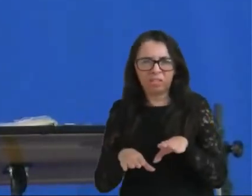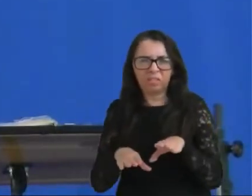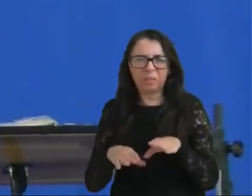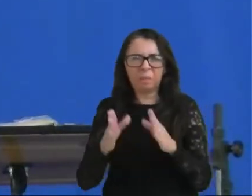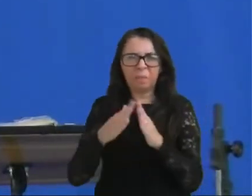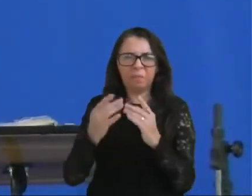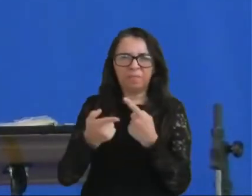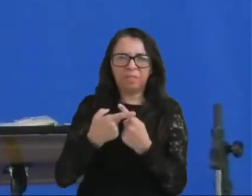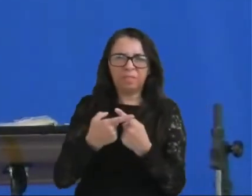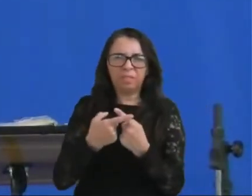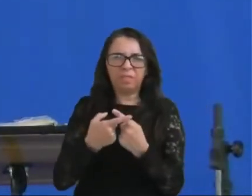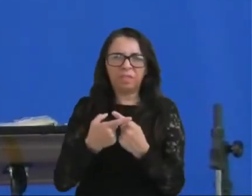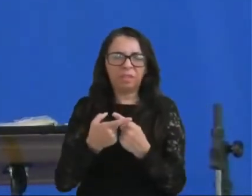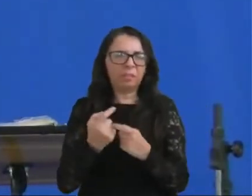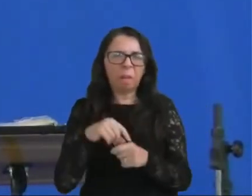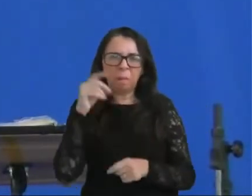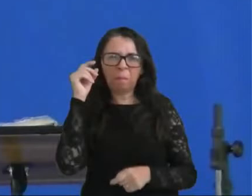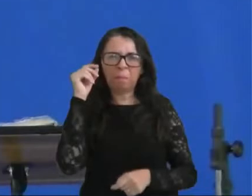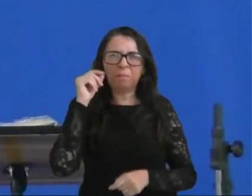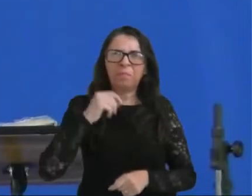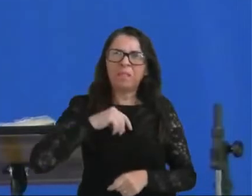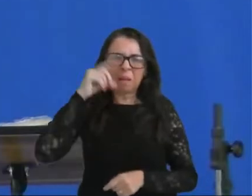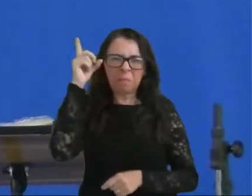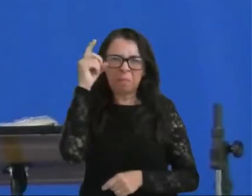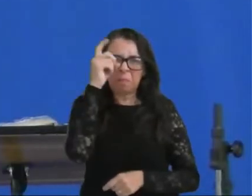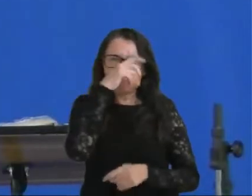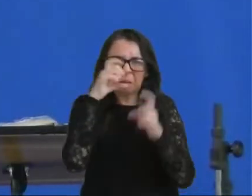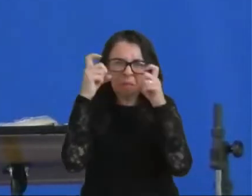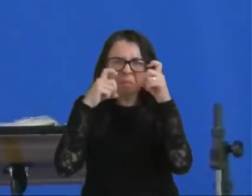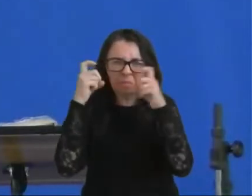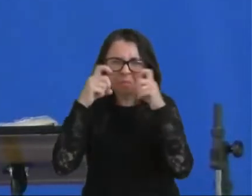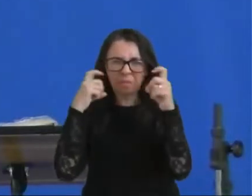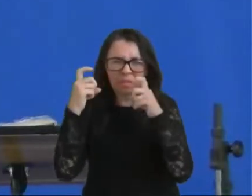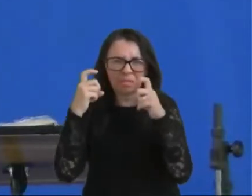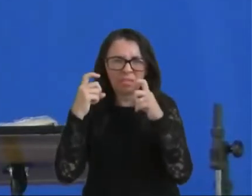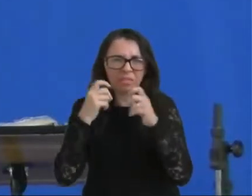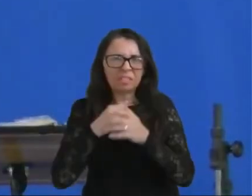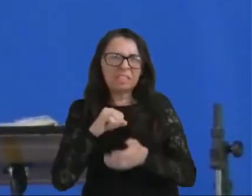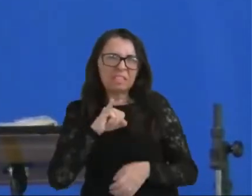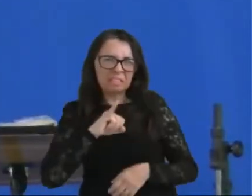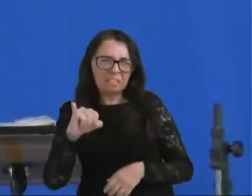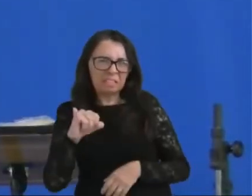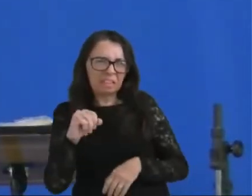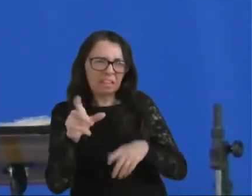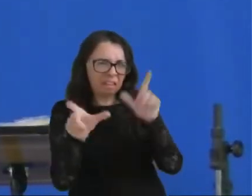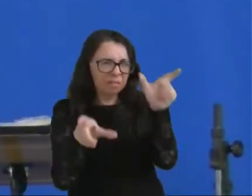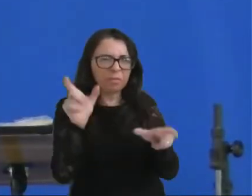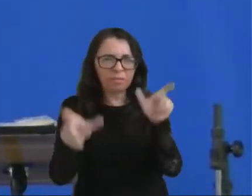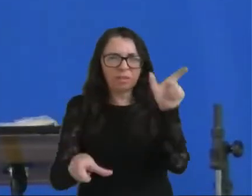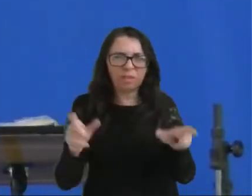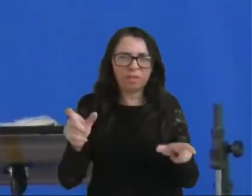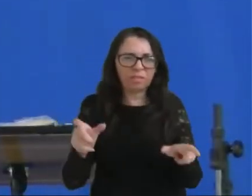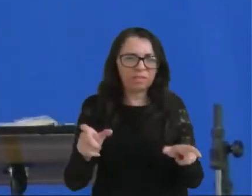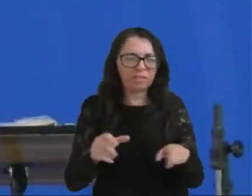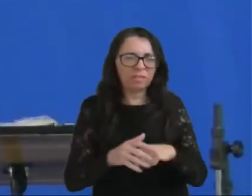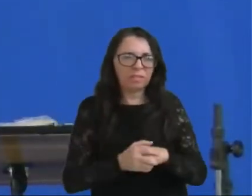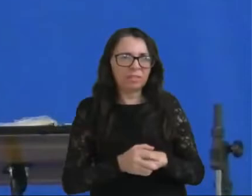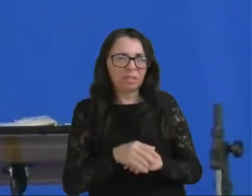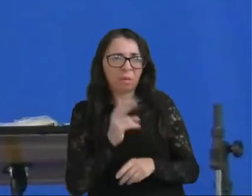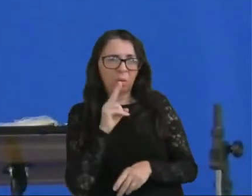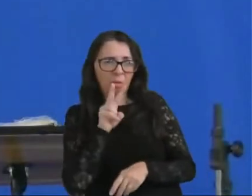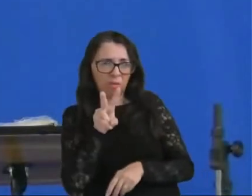causa dessa carta aqui, nós vamos entender o porquê que a igreja perdeu a capacidade de denunciar o